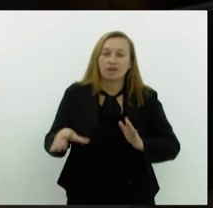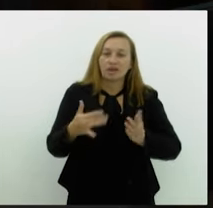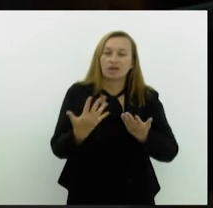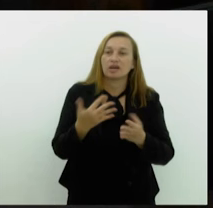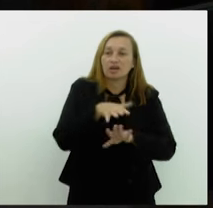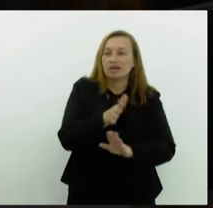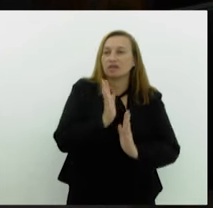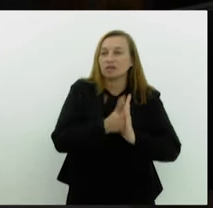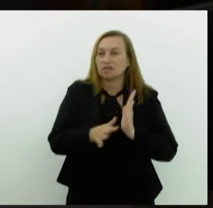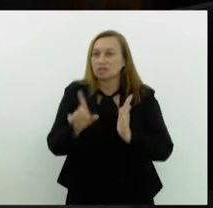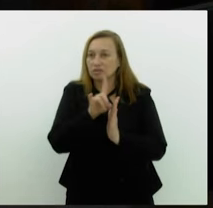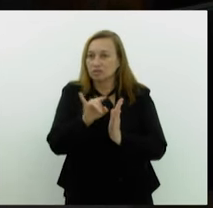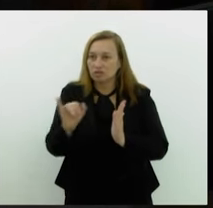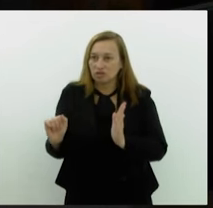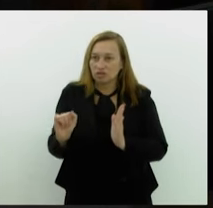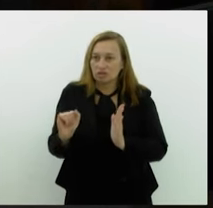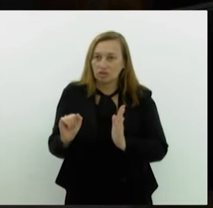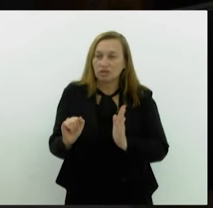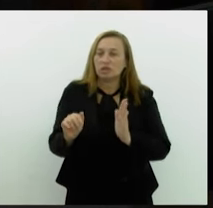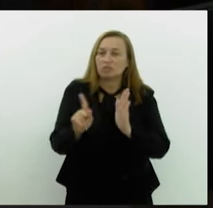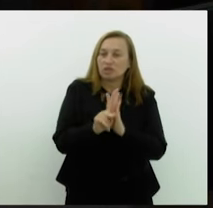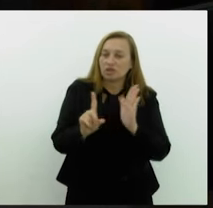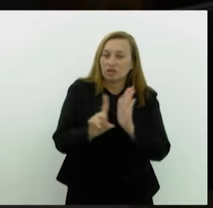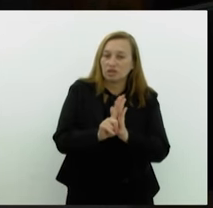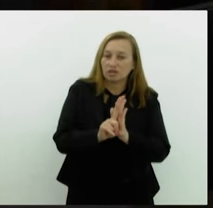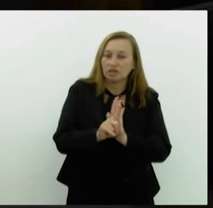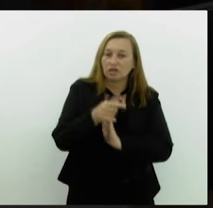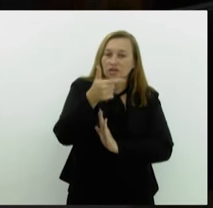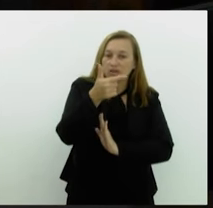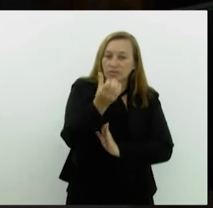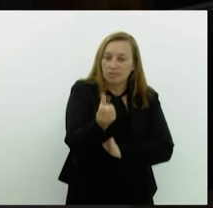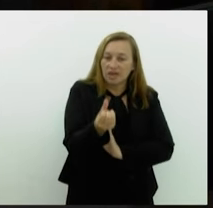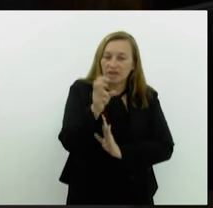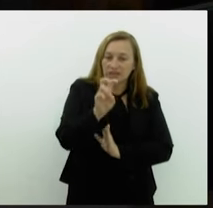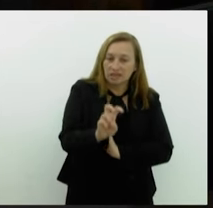na ordem do dia do projeto de lei número